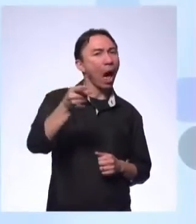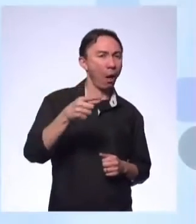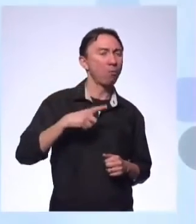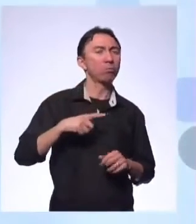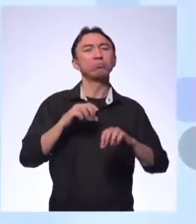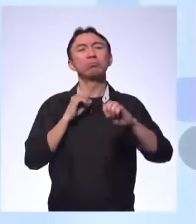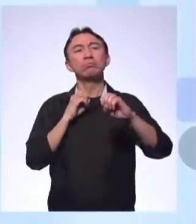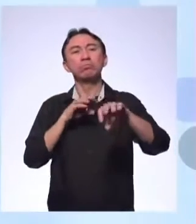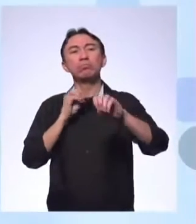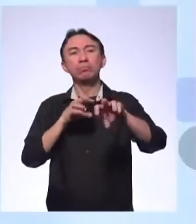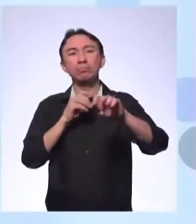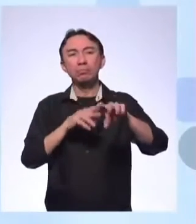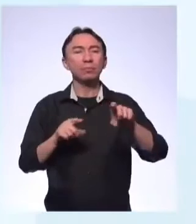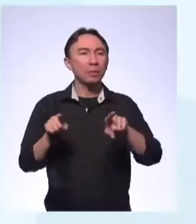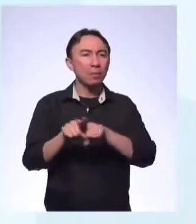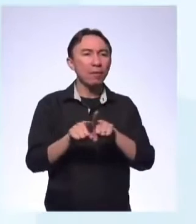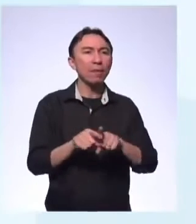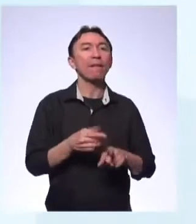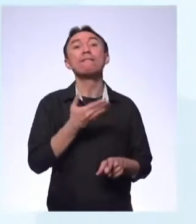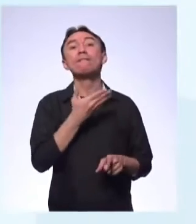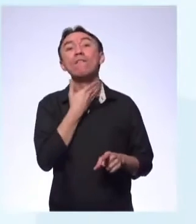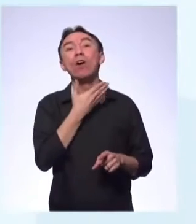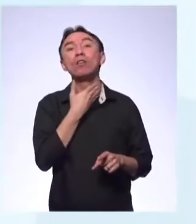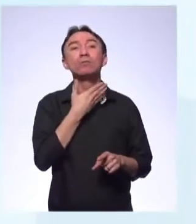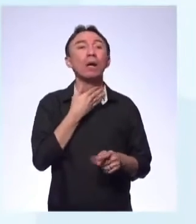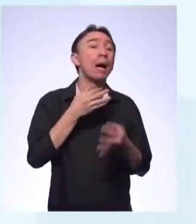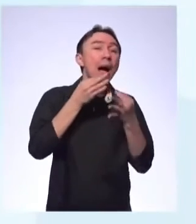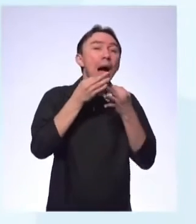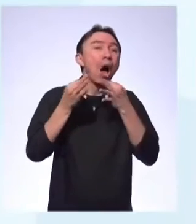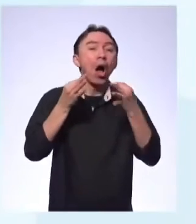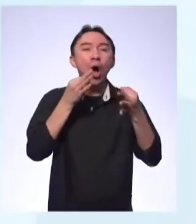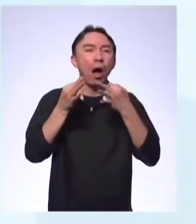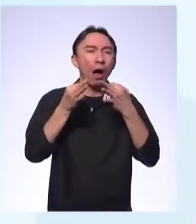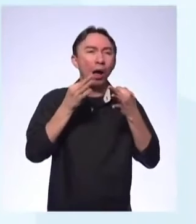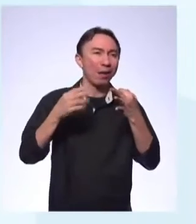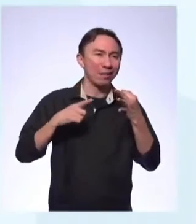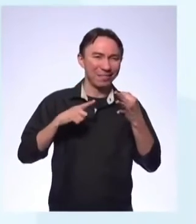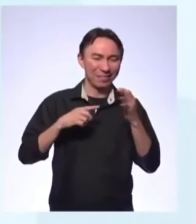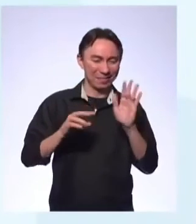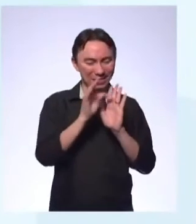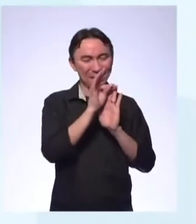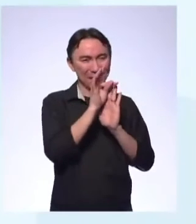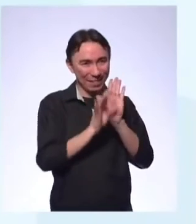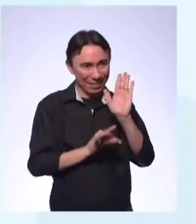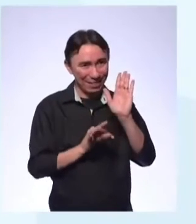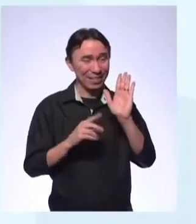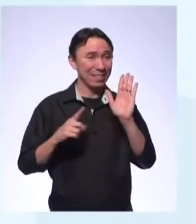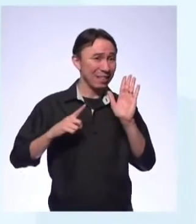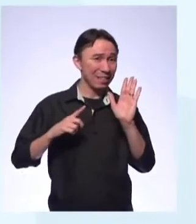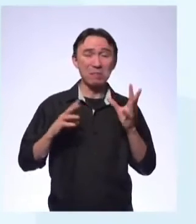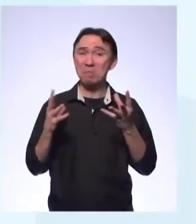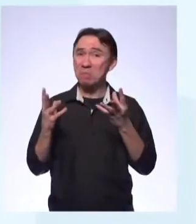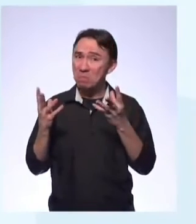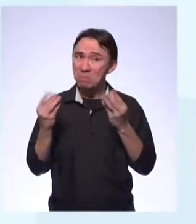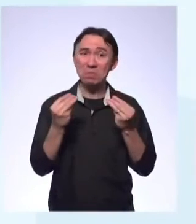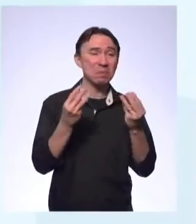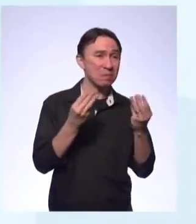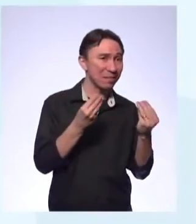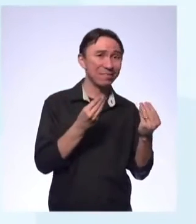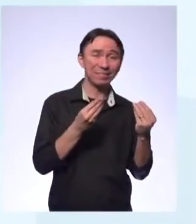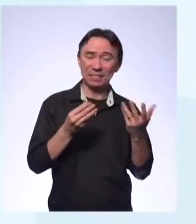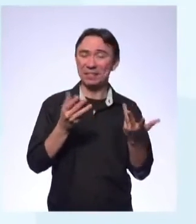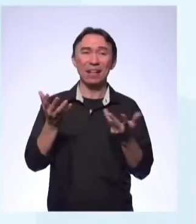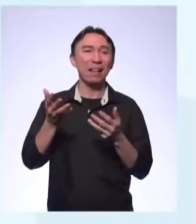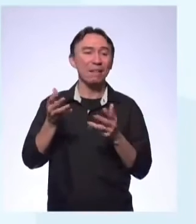às aulas falar sobre as vozes argumentativas lá no texto dela pra gente tinha várias vários enunciados discursivos